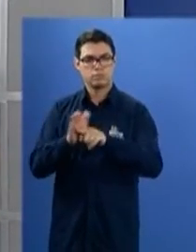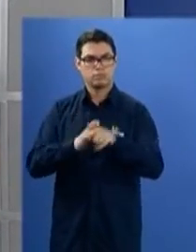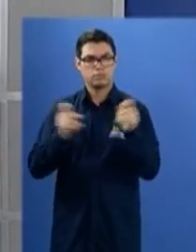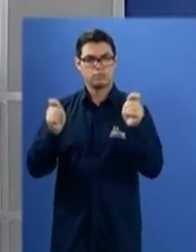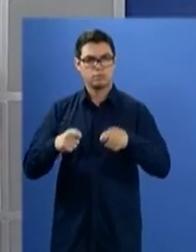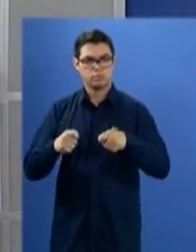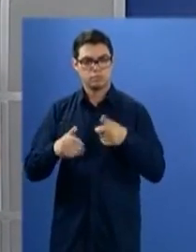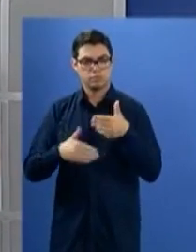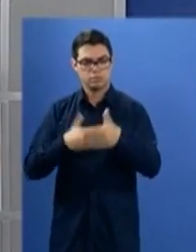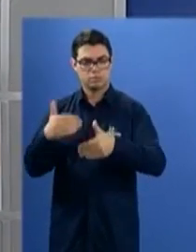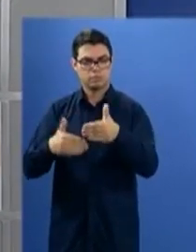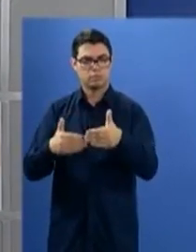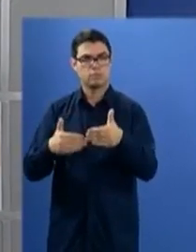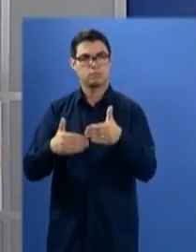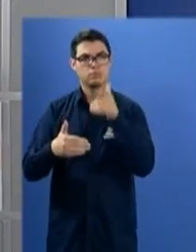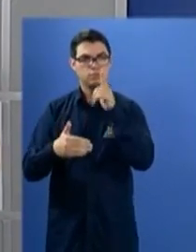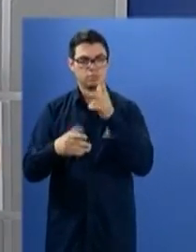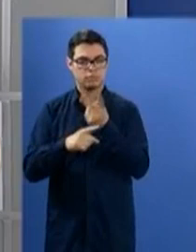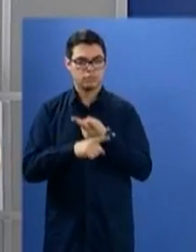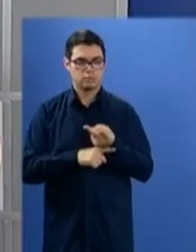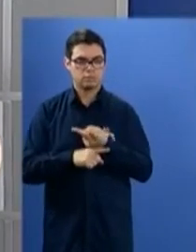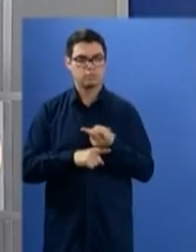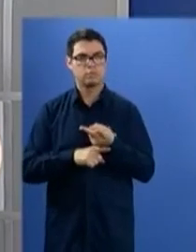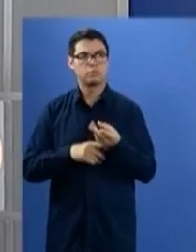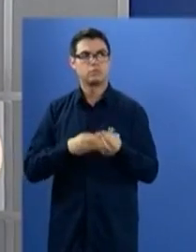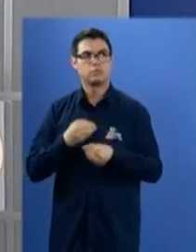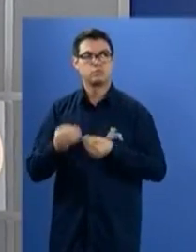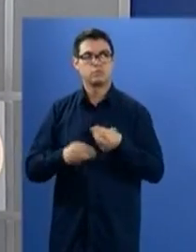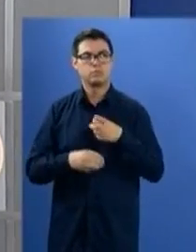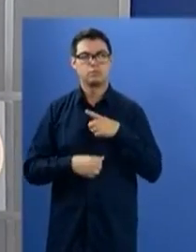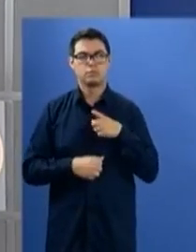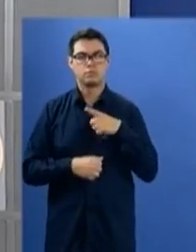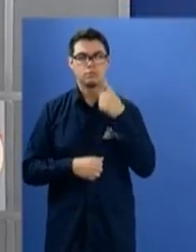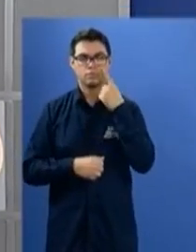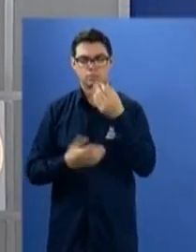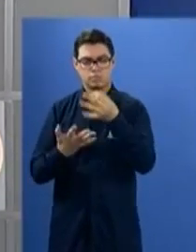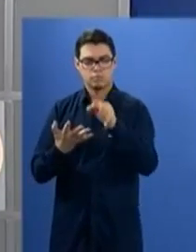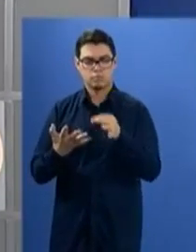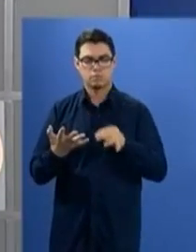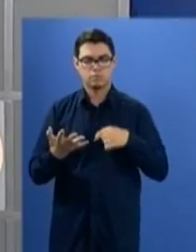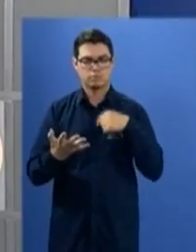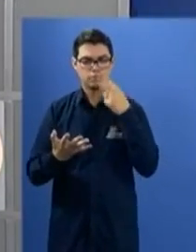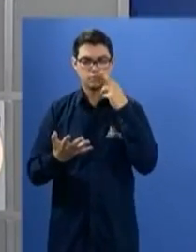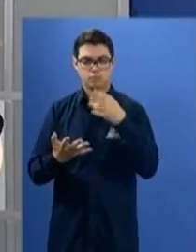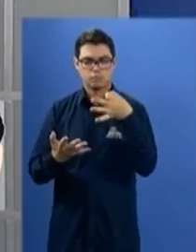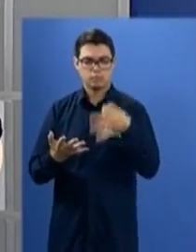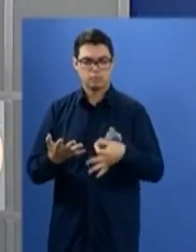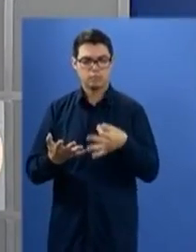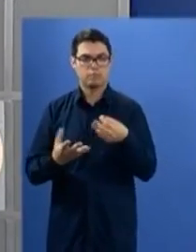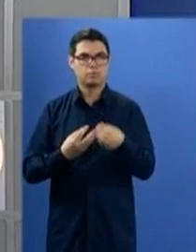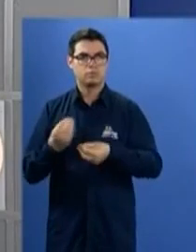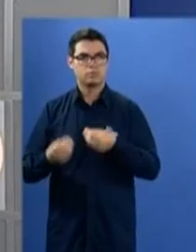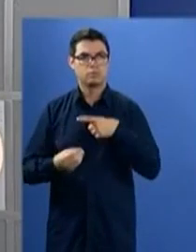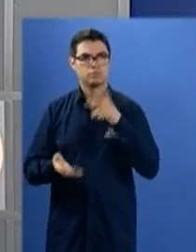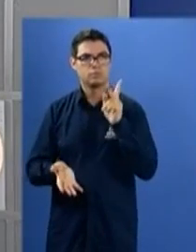capacidade produtiva de um processo, levando-se em consideração uma série de aspectos presentes